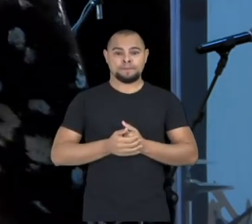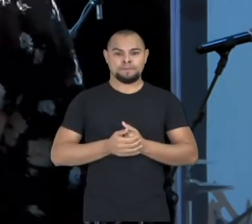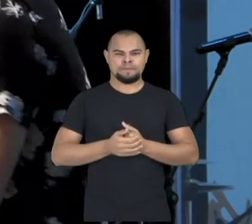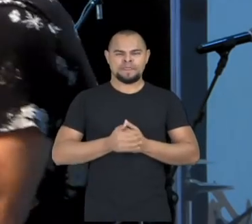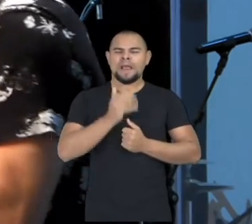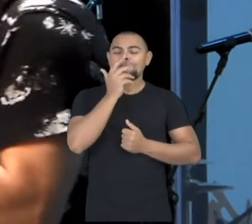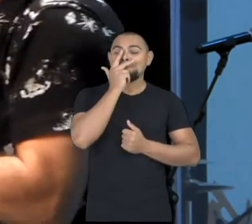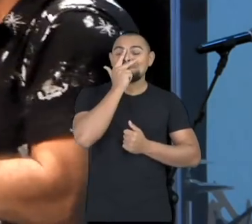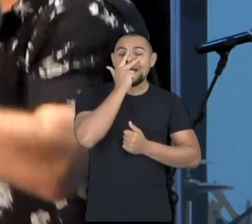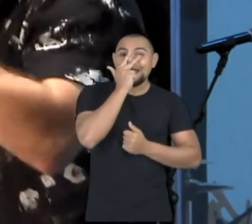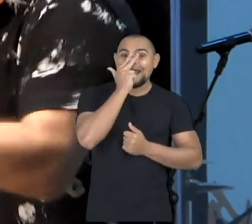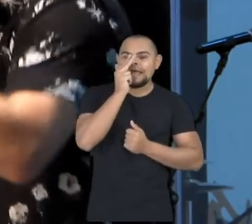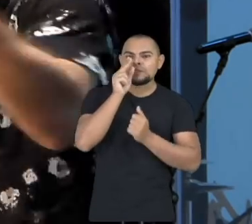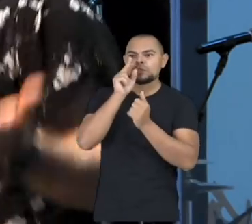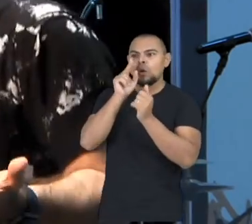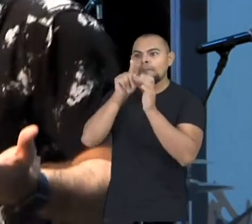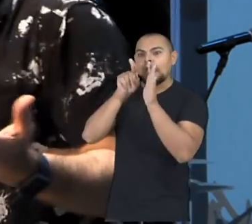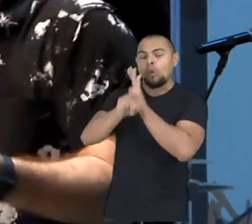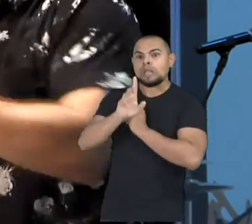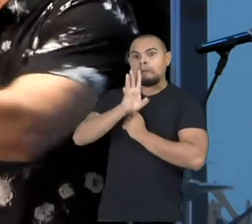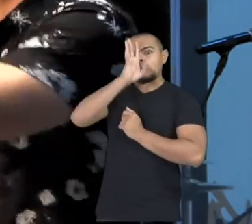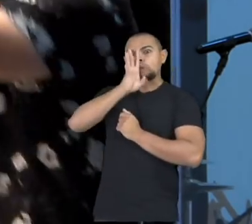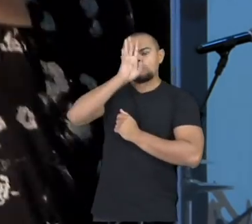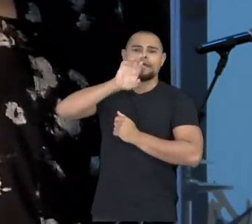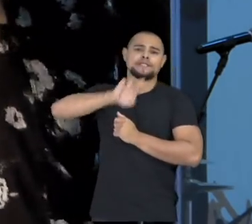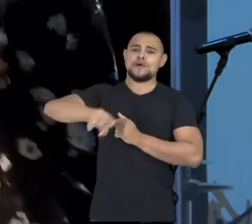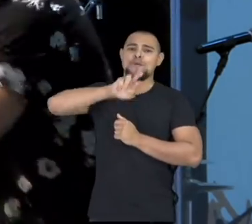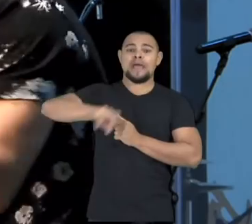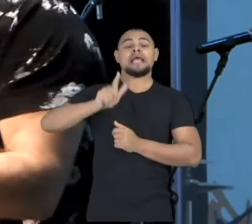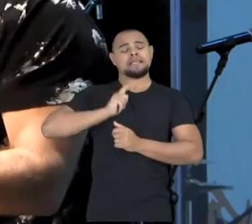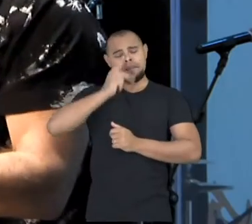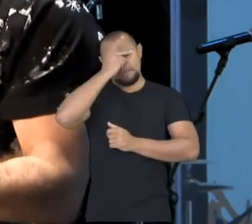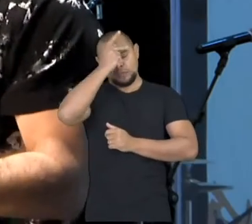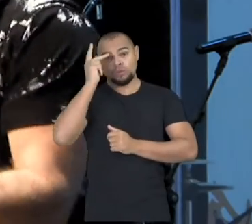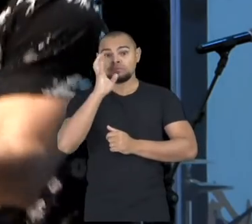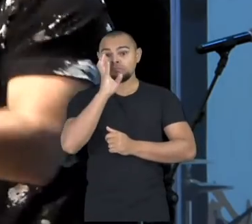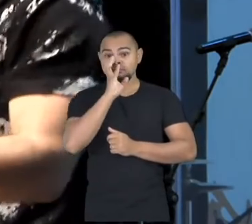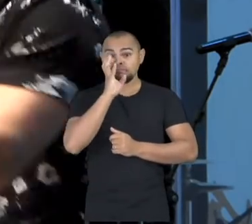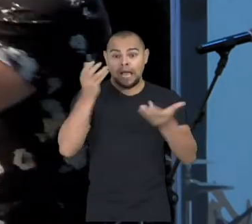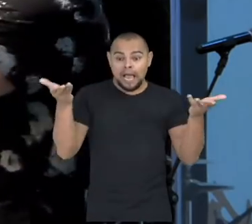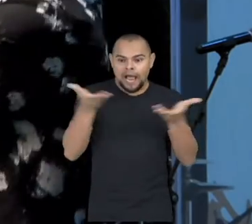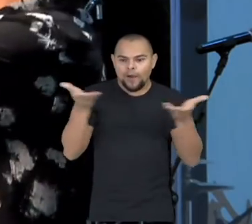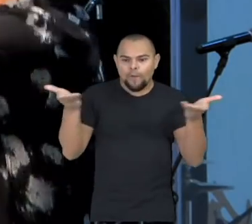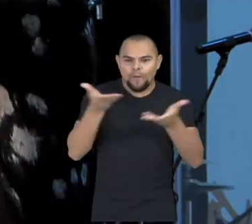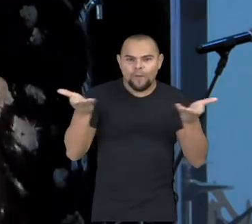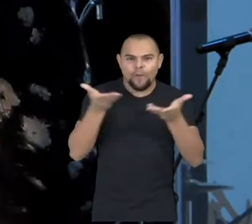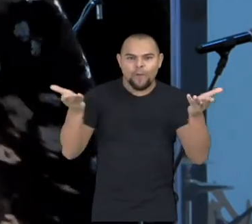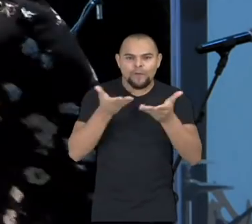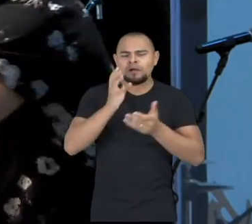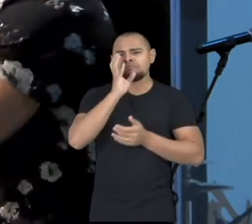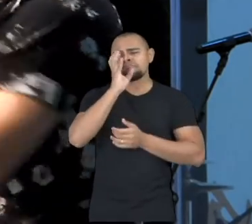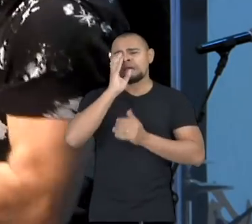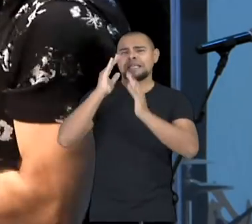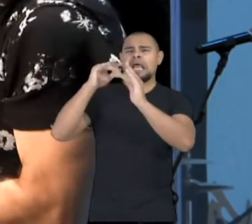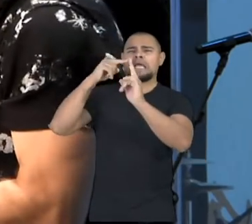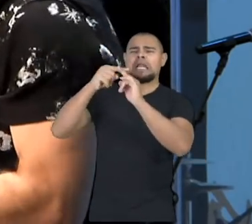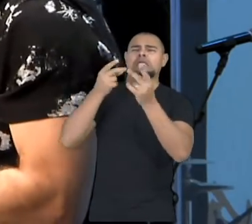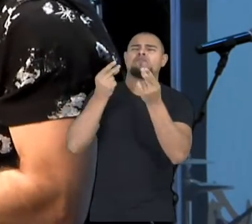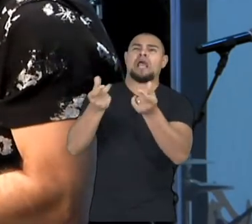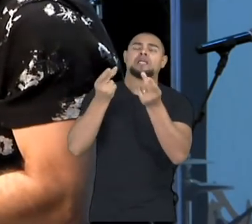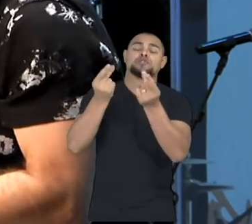Parece ser absurdo, mas não é. Tem gente que está me ouvindo aqui, talvez tenha gente que esteja nessa igreja há muito